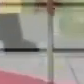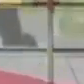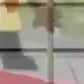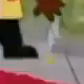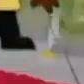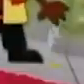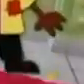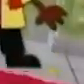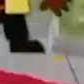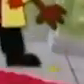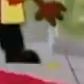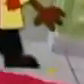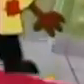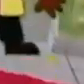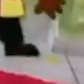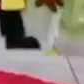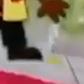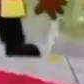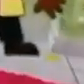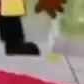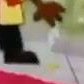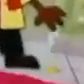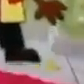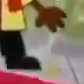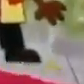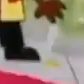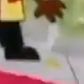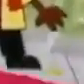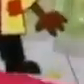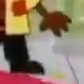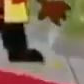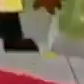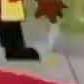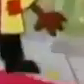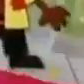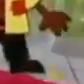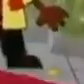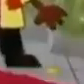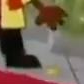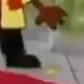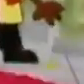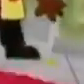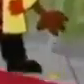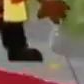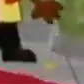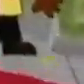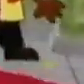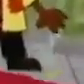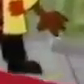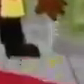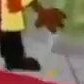ficar. Quando o pai Francisco chegou e viu o boi rodando, foi correndo